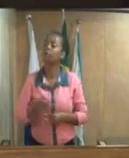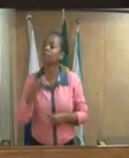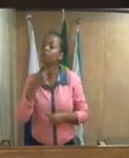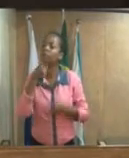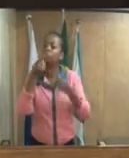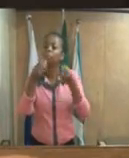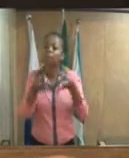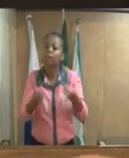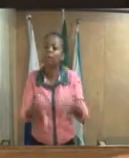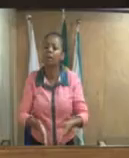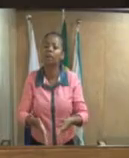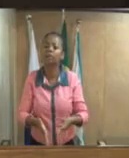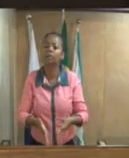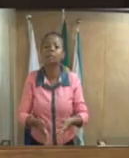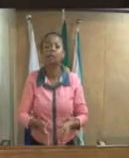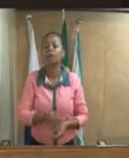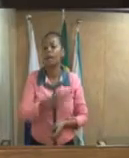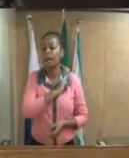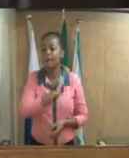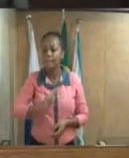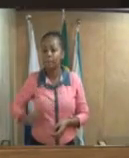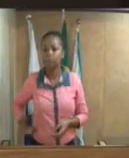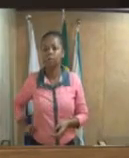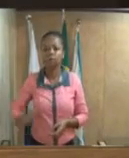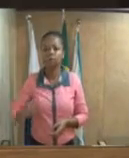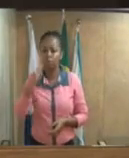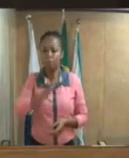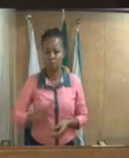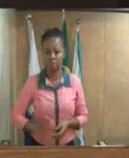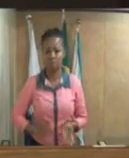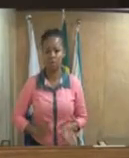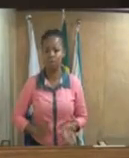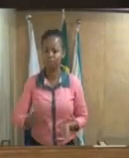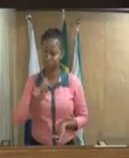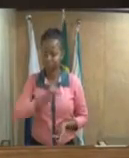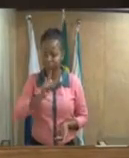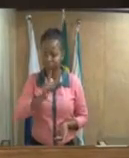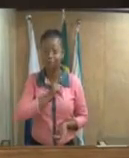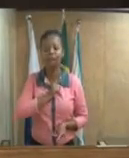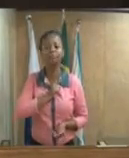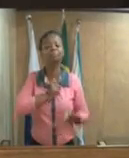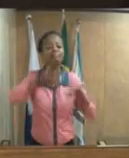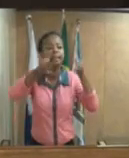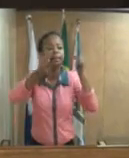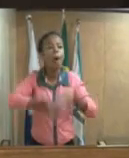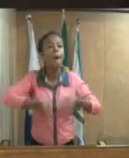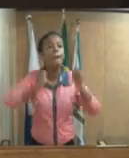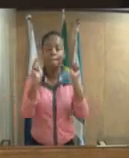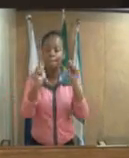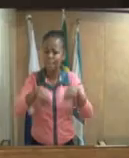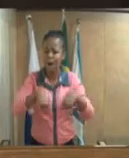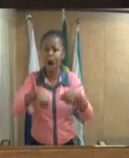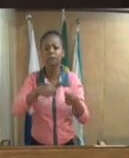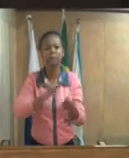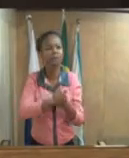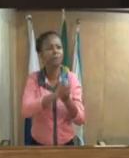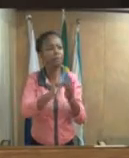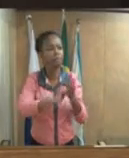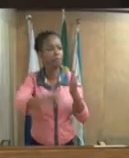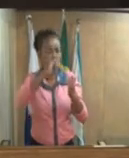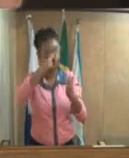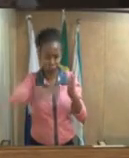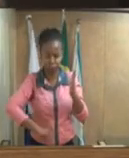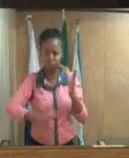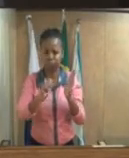República Federativa do Brasil. E eu tenho certeza que quando escreveram aquele artigo 58